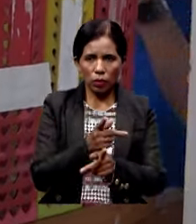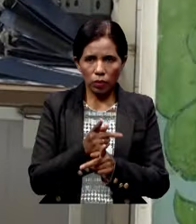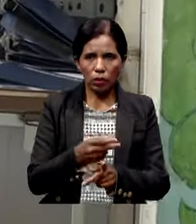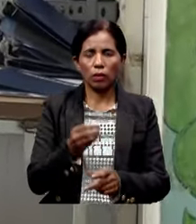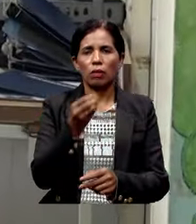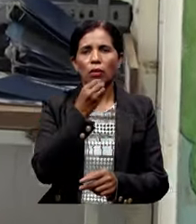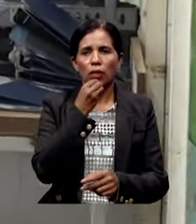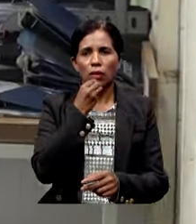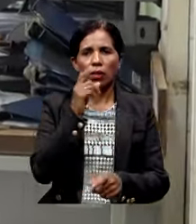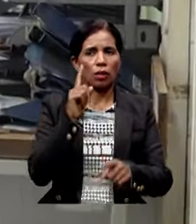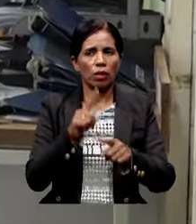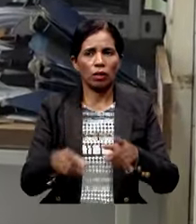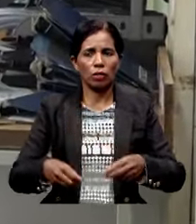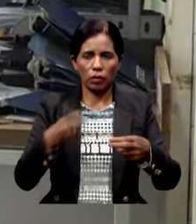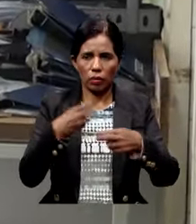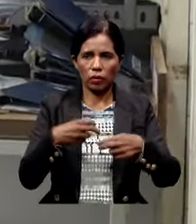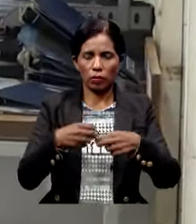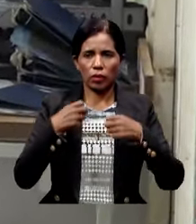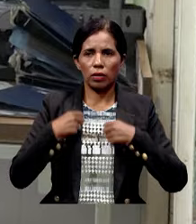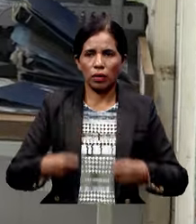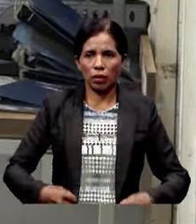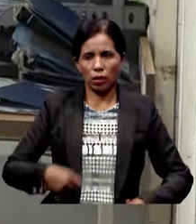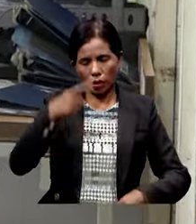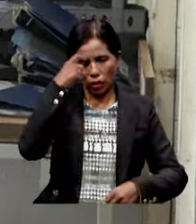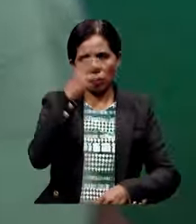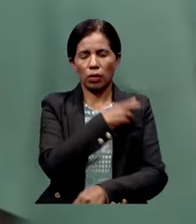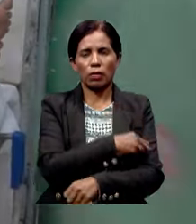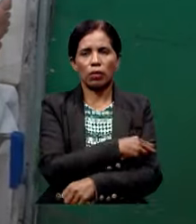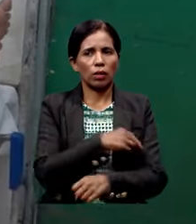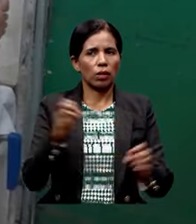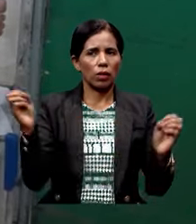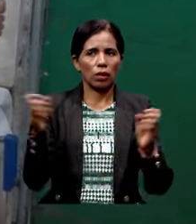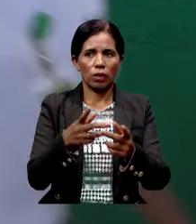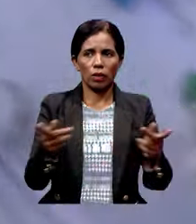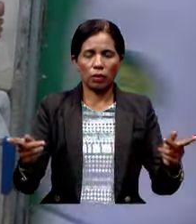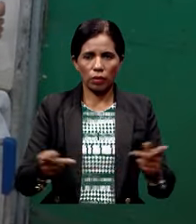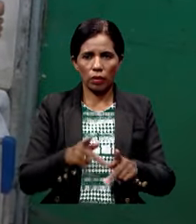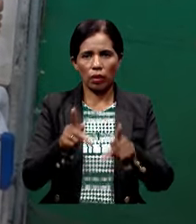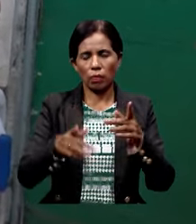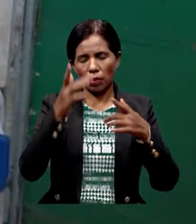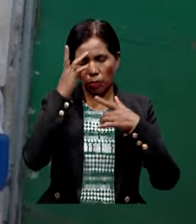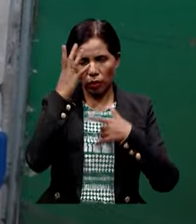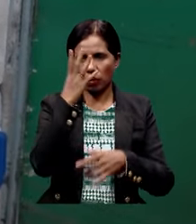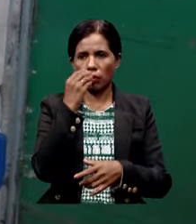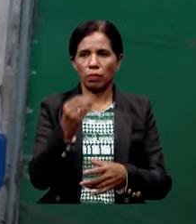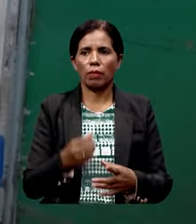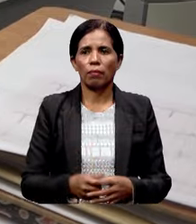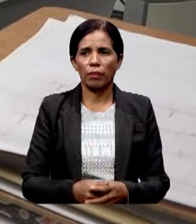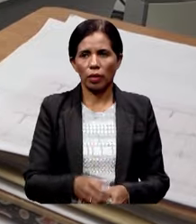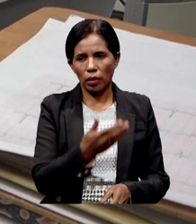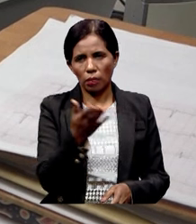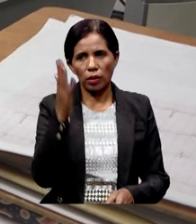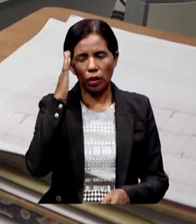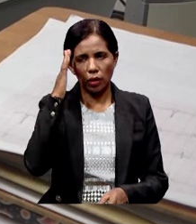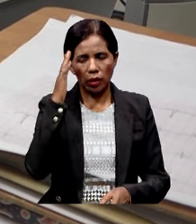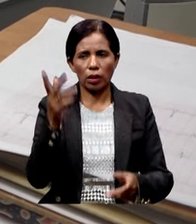hohahan nune la bele foi impacto ba saúde tamba hospital nacional la ia un espaço ba paciente atu baixa. Ita po tira tene kata